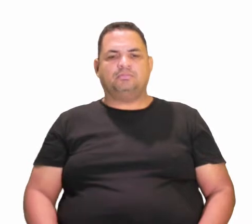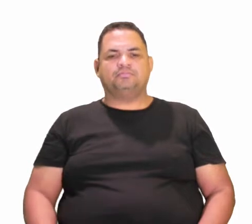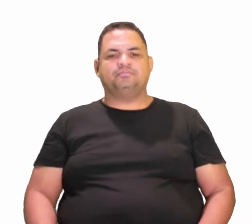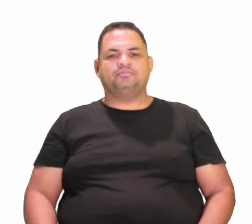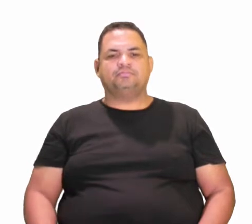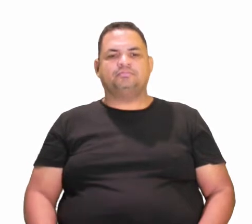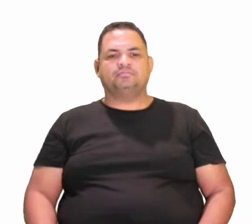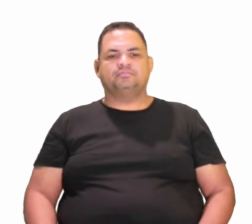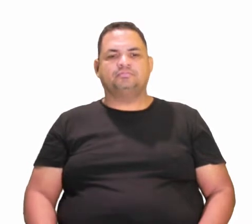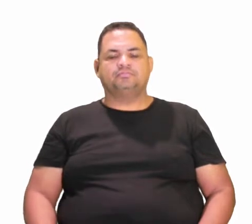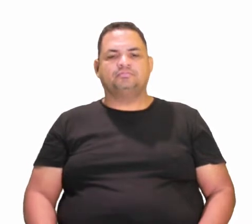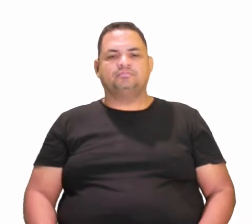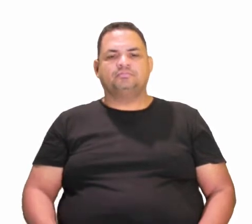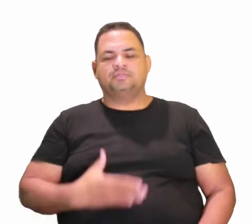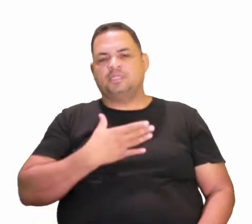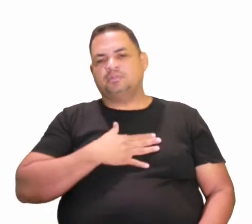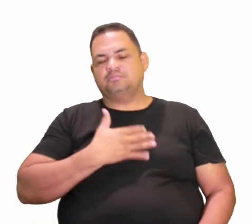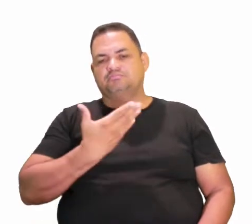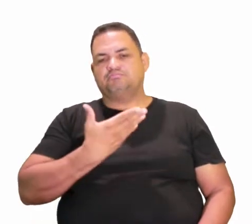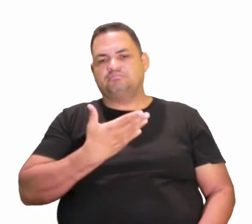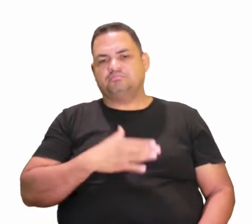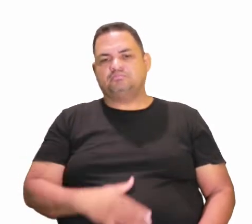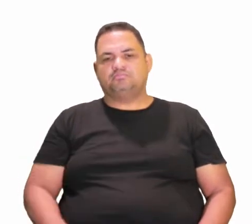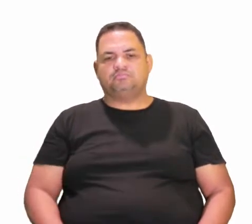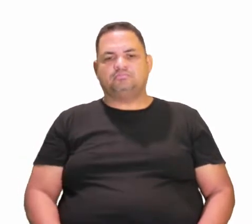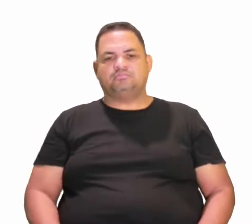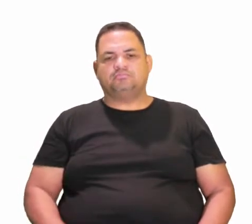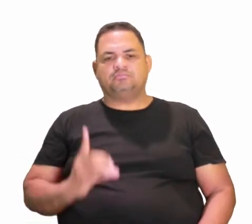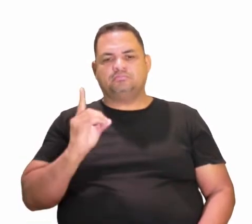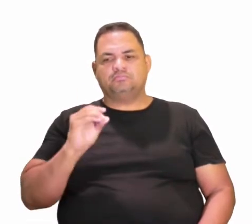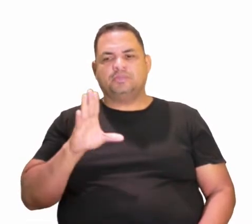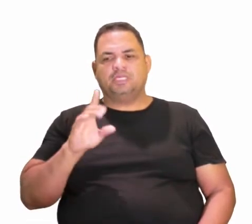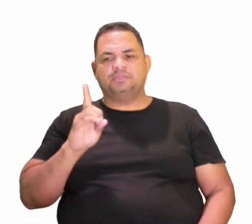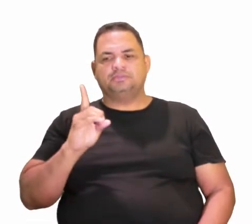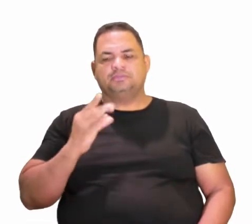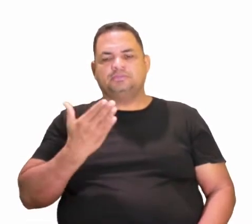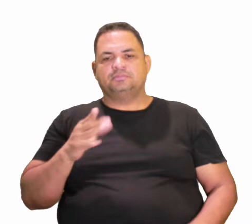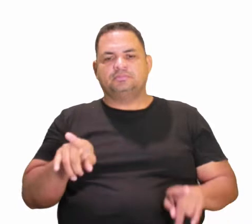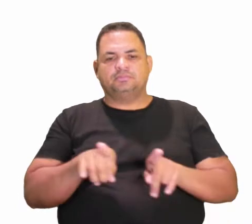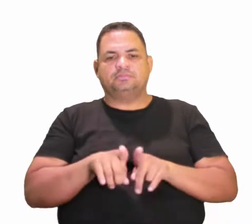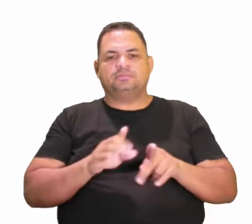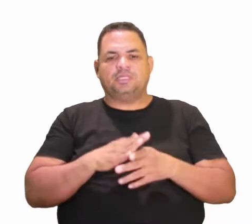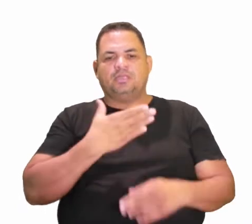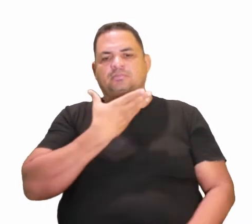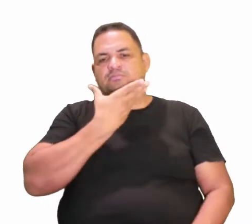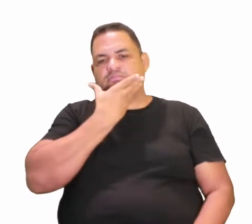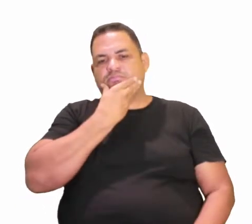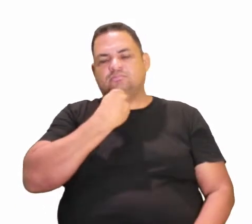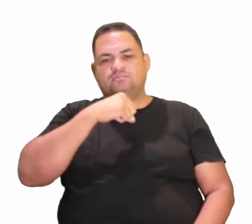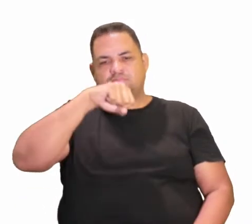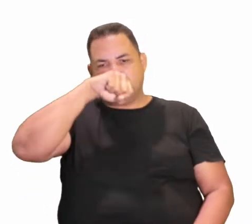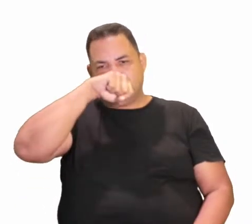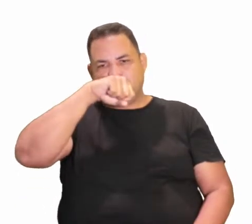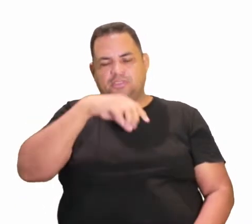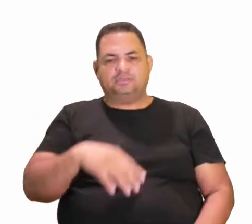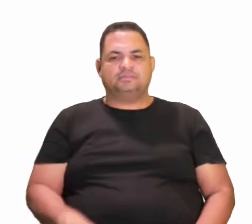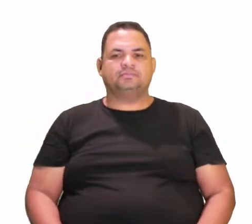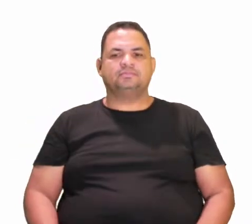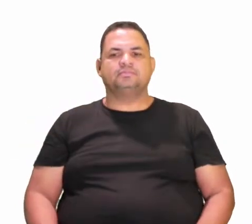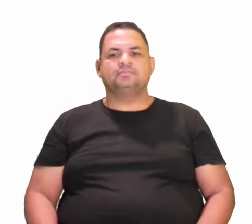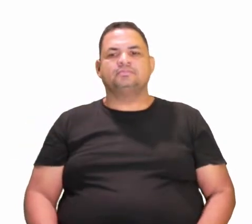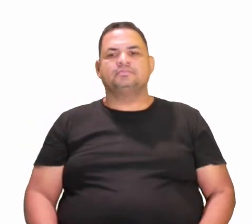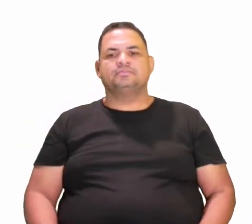Assim como temos o father, que também podemos chamar de dad, que é o seu pai ou papai. Muito